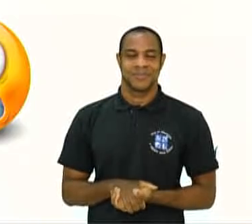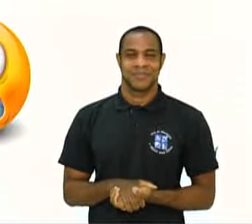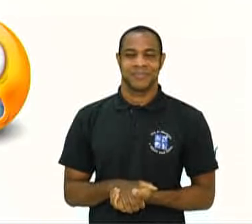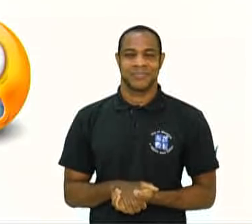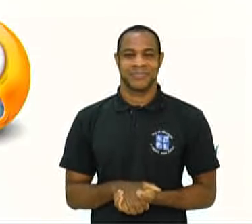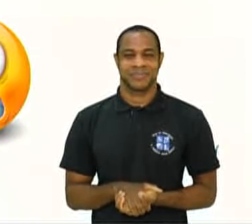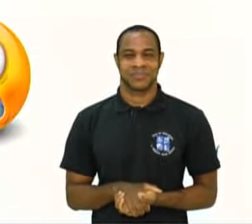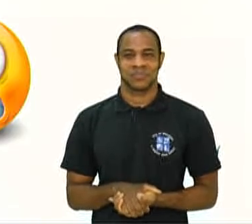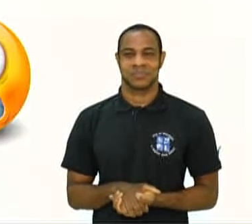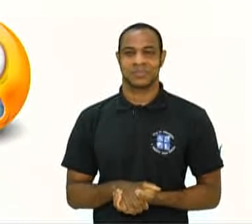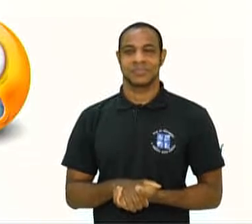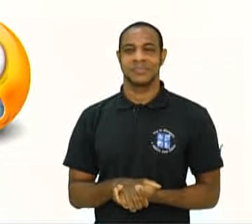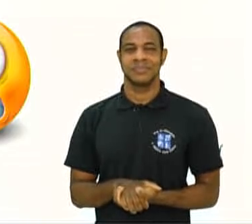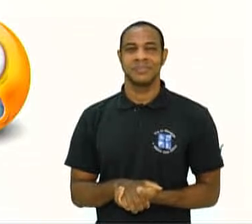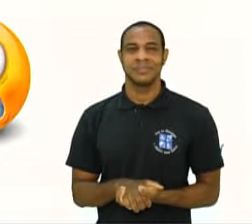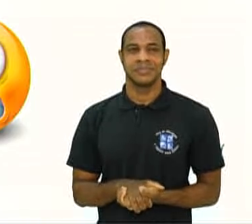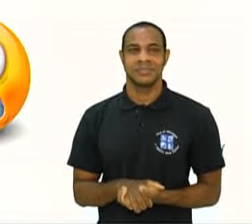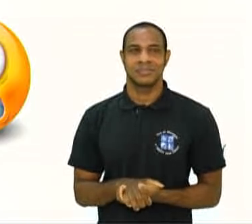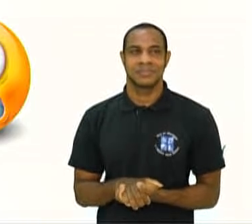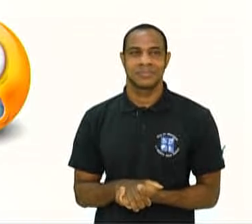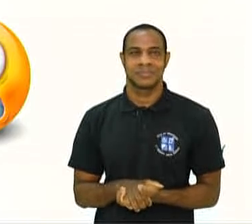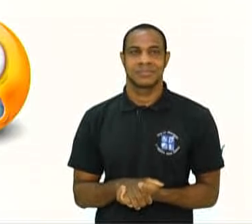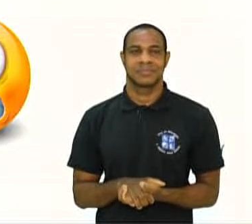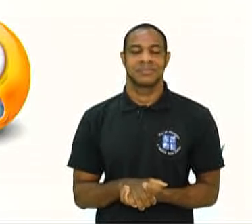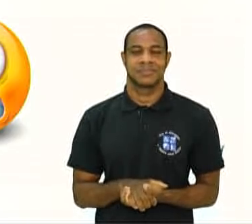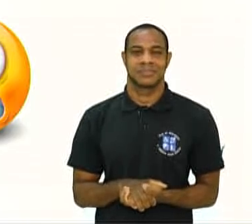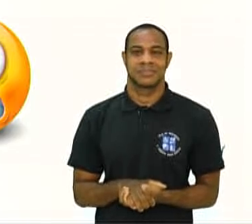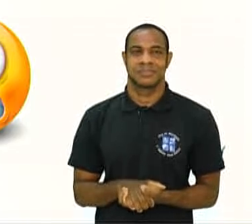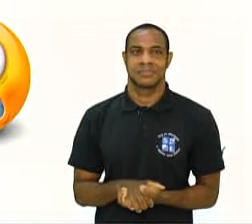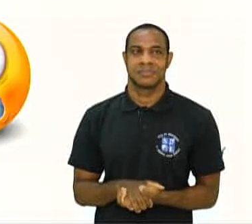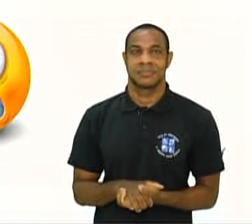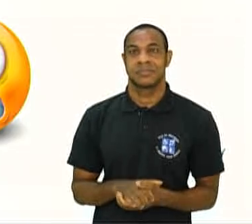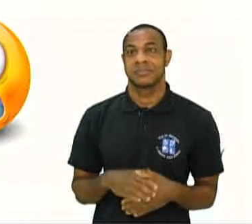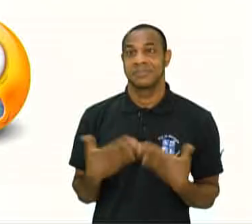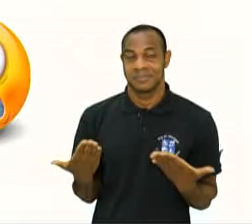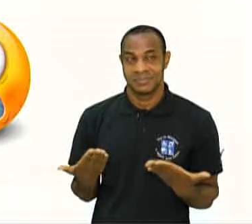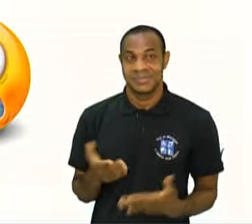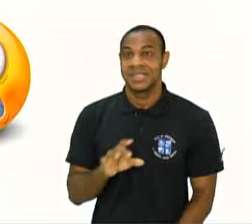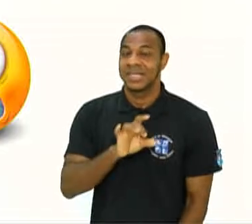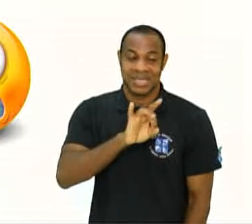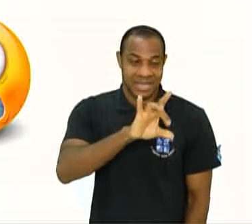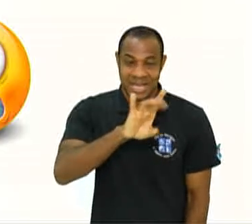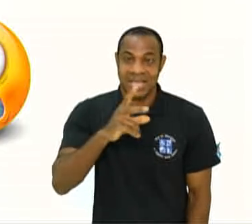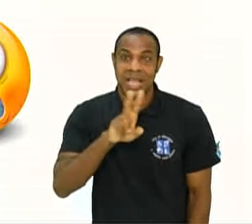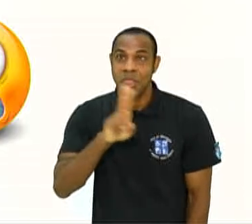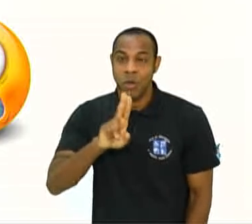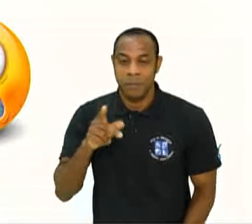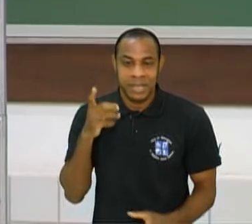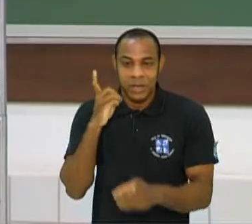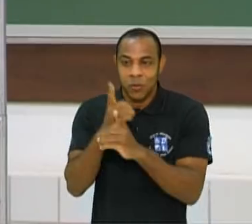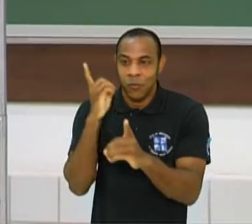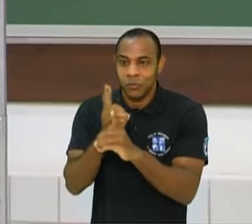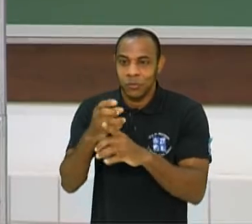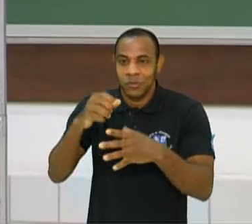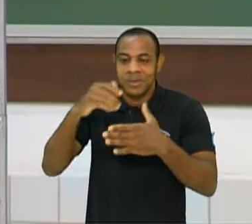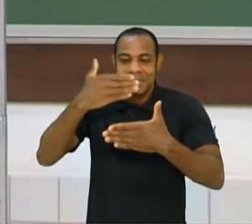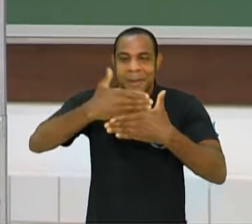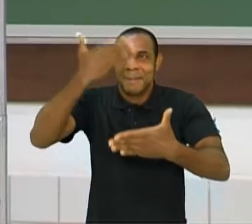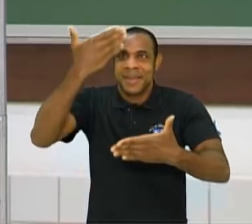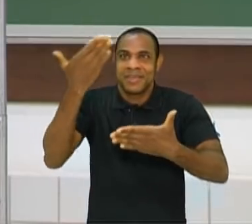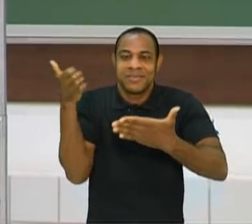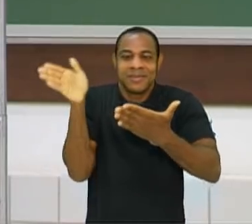name was for a missing person with dates to match. Então, é claro que cada nome de pessoa